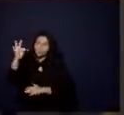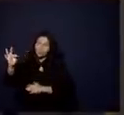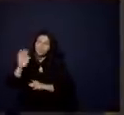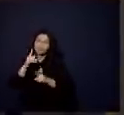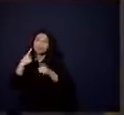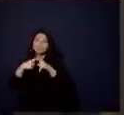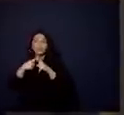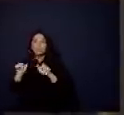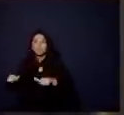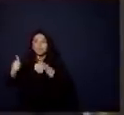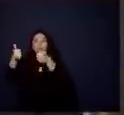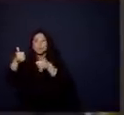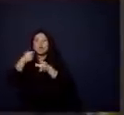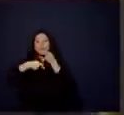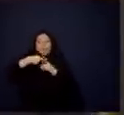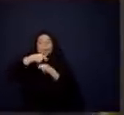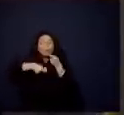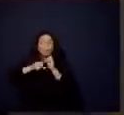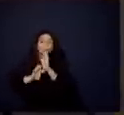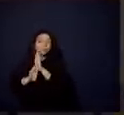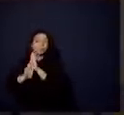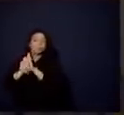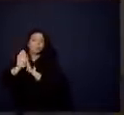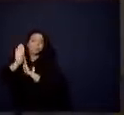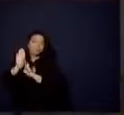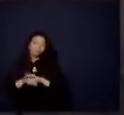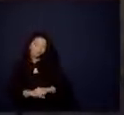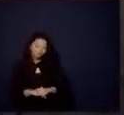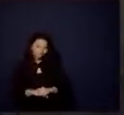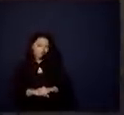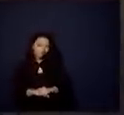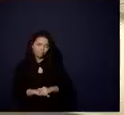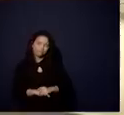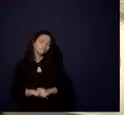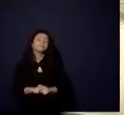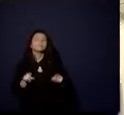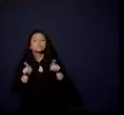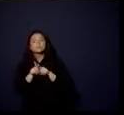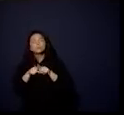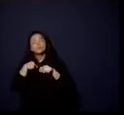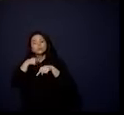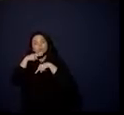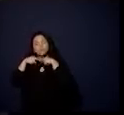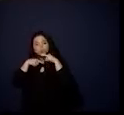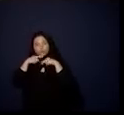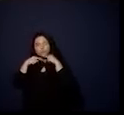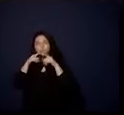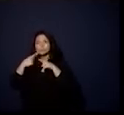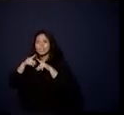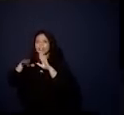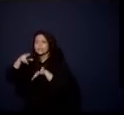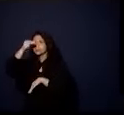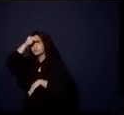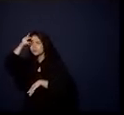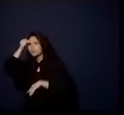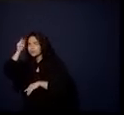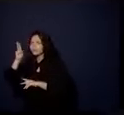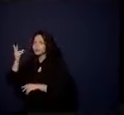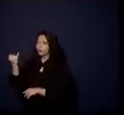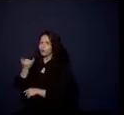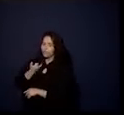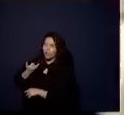demais e acaba aumentando a arrecadação deles tirar uma outra dúvida também que eu escuto às vezes de enfim de alguns prefeitos governadores